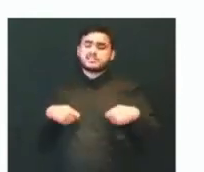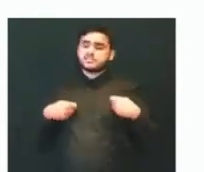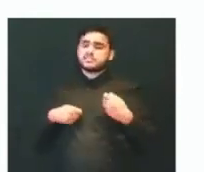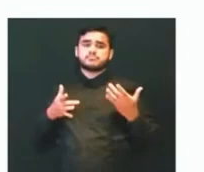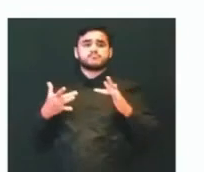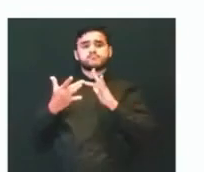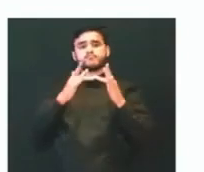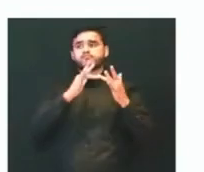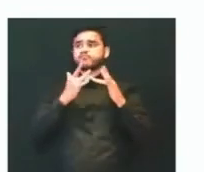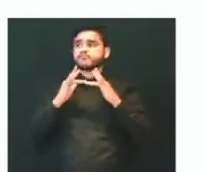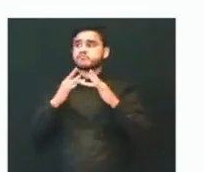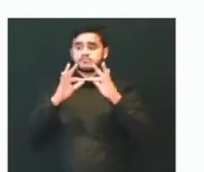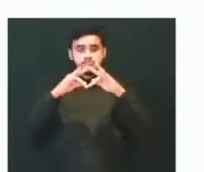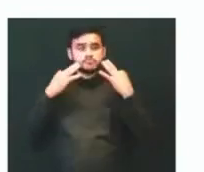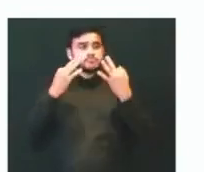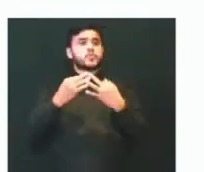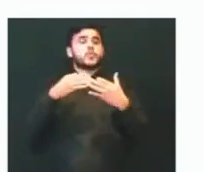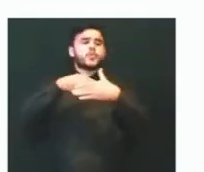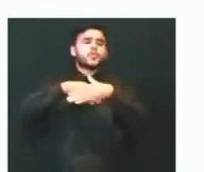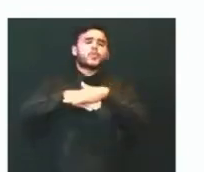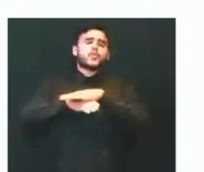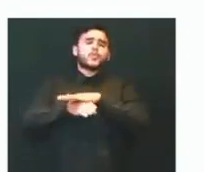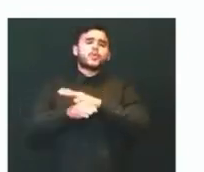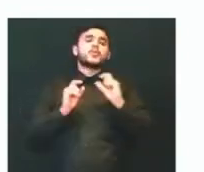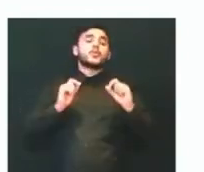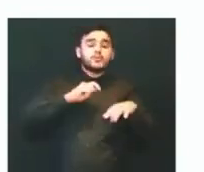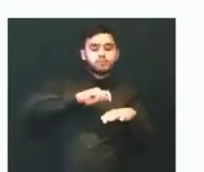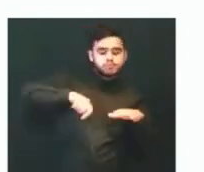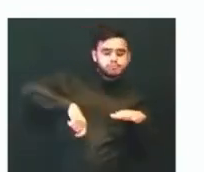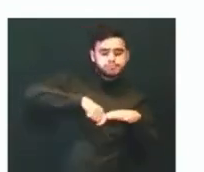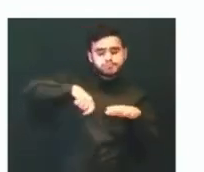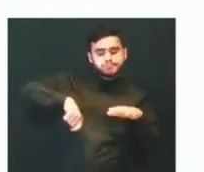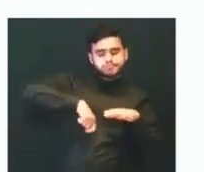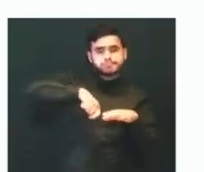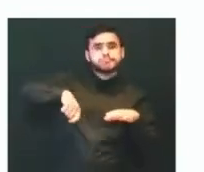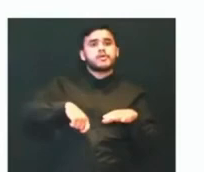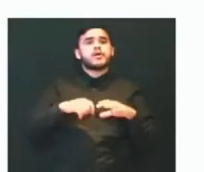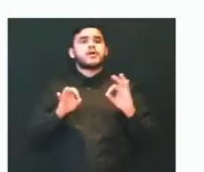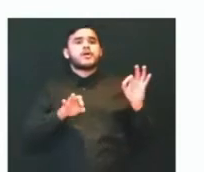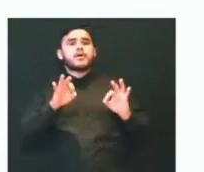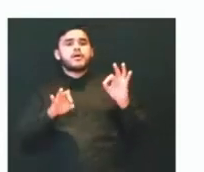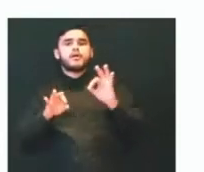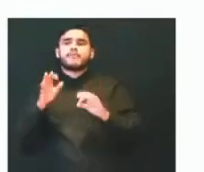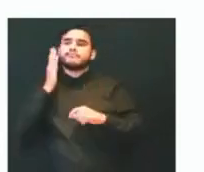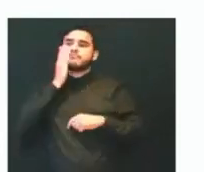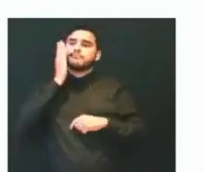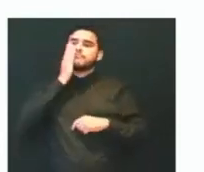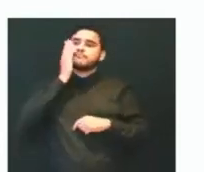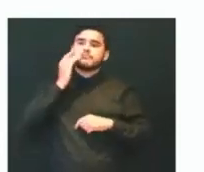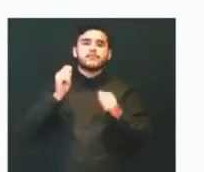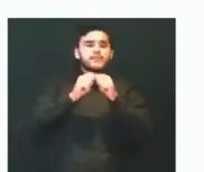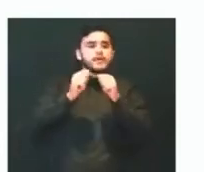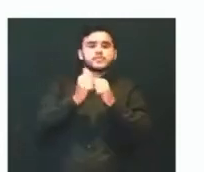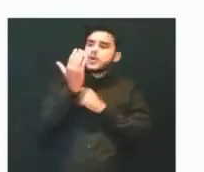para ser incluída na família, essa questão de desenvolver a rotina de cozinhar, de ir para a cozinha, de fazer alguma